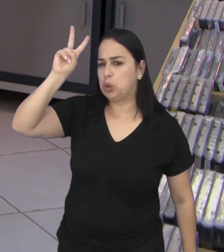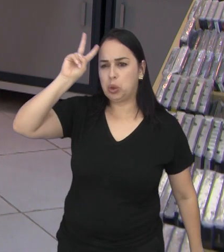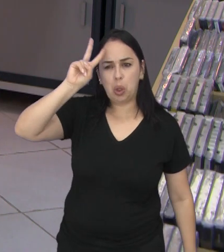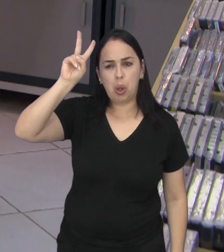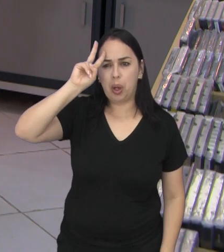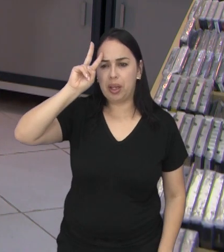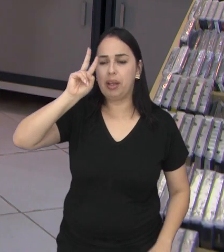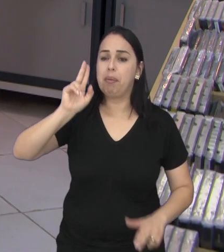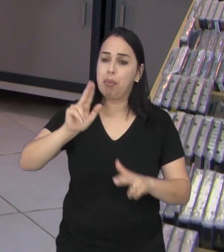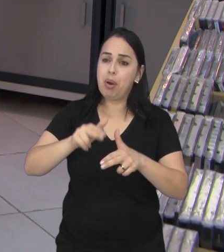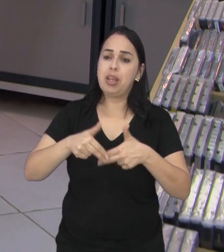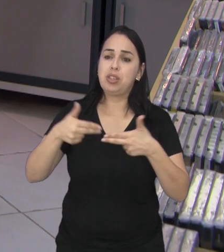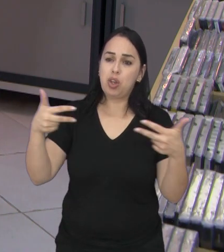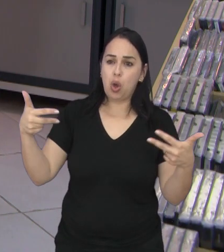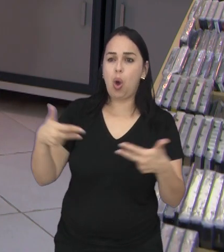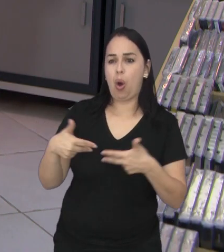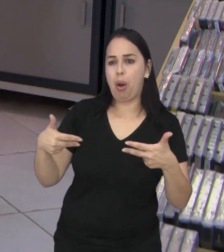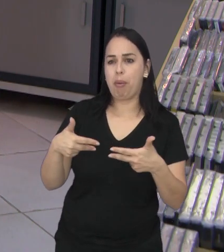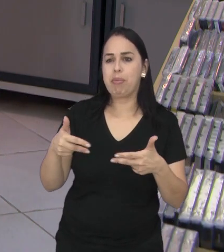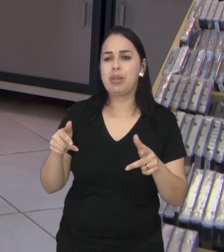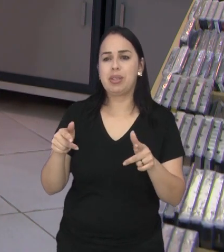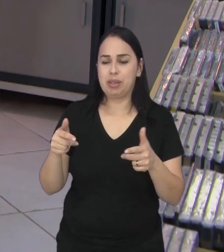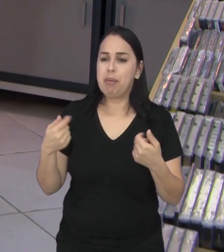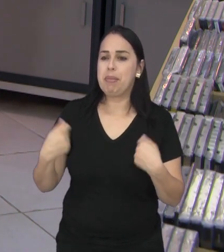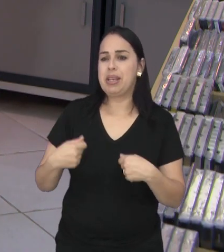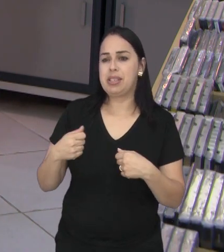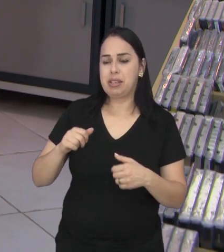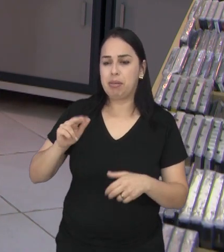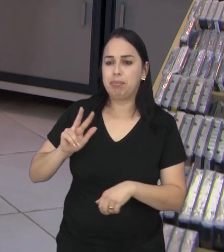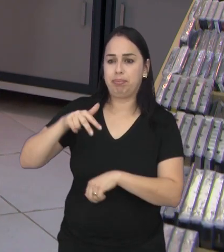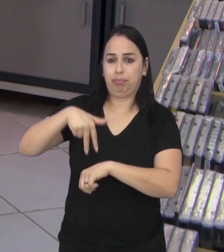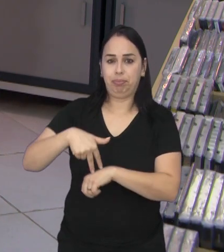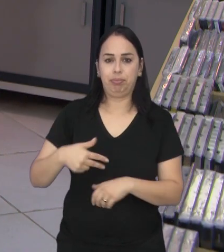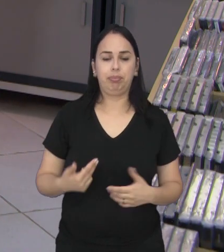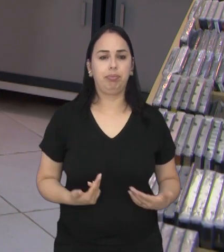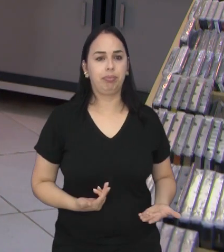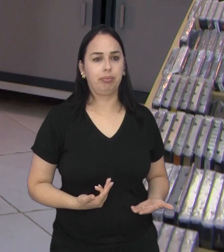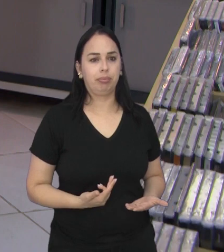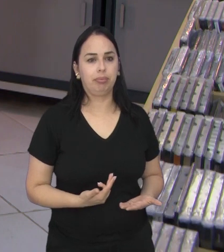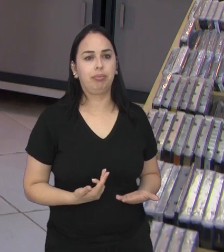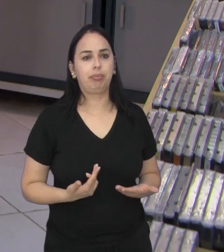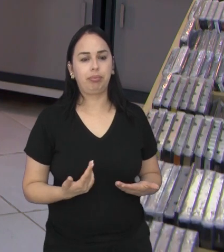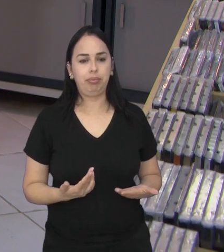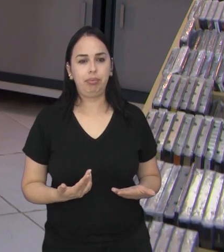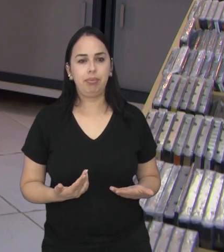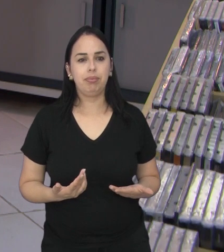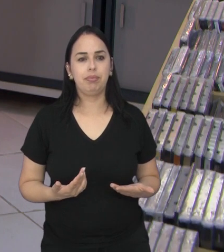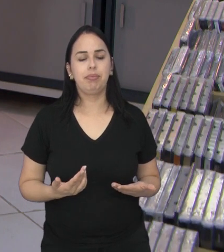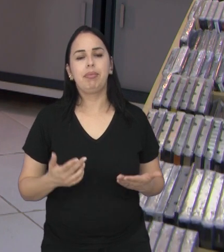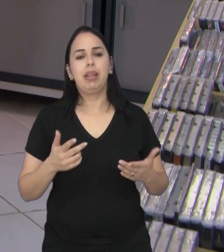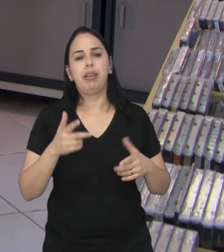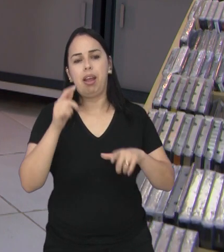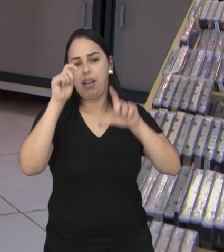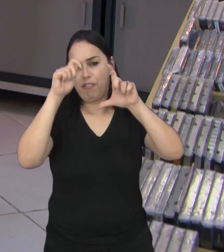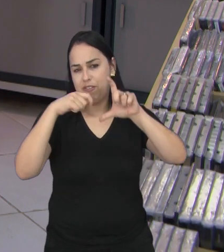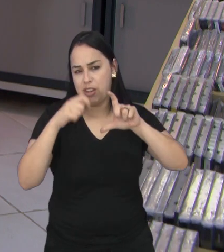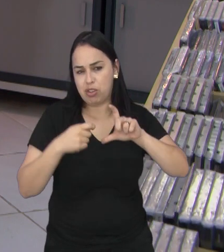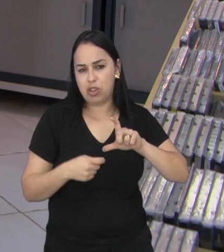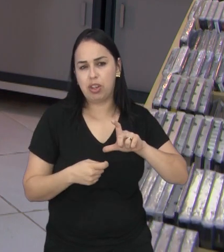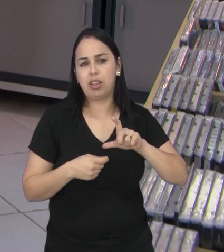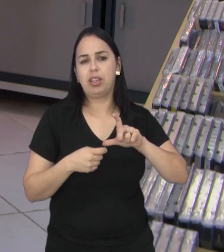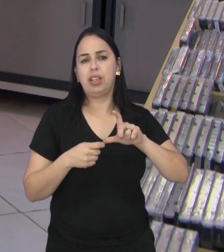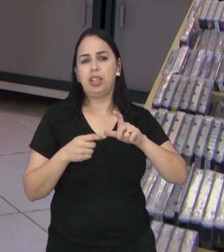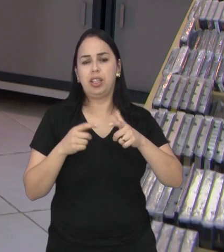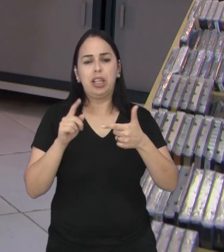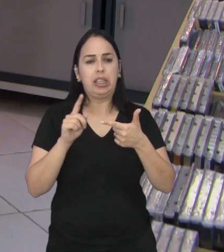reparação histórica para fazer com todas nós mulheres e o hip hop com as mulheres do hip hop também, né. E lançamentos, assim,